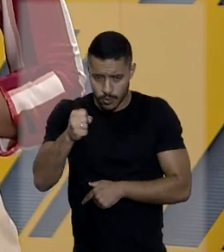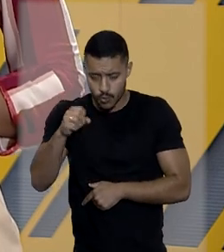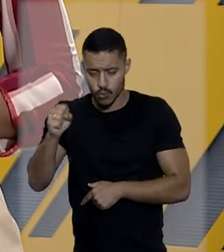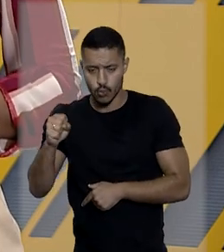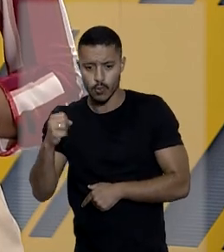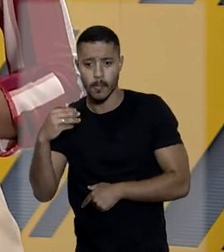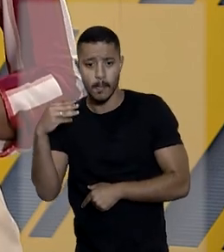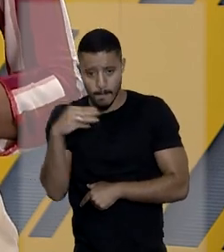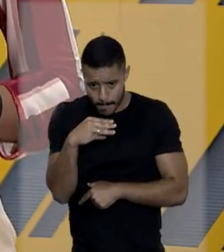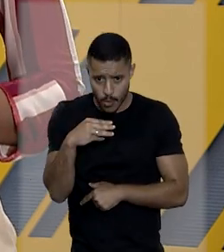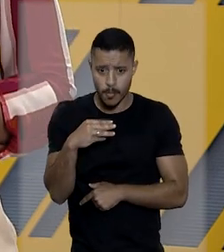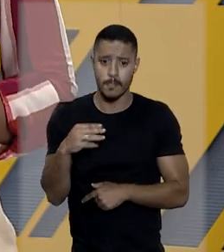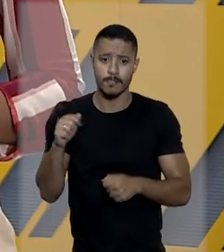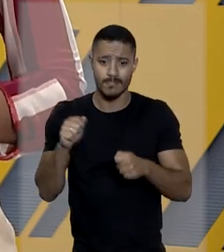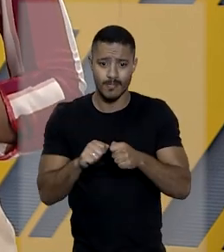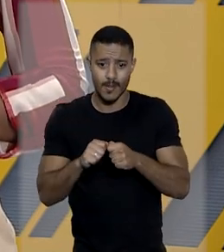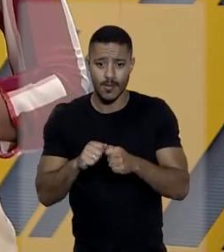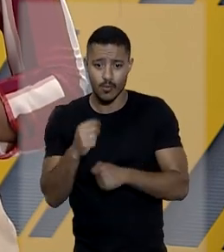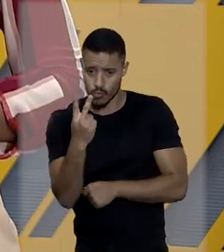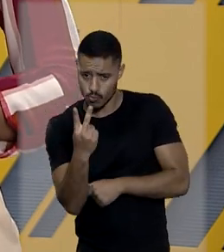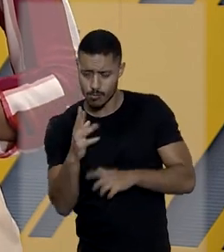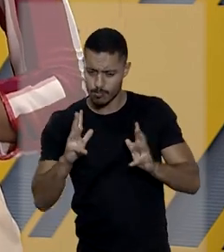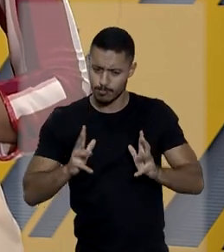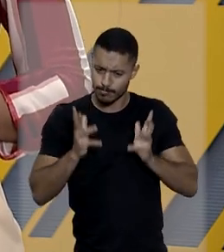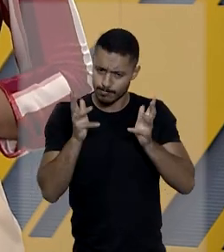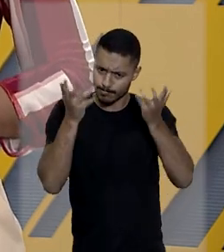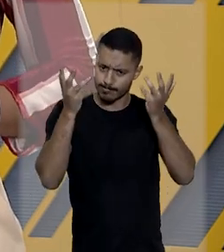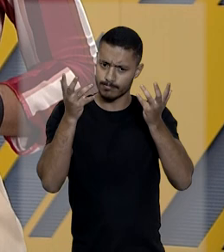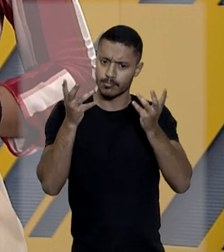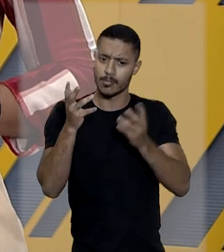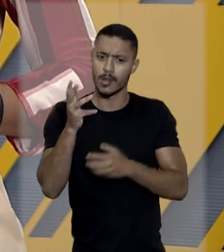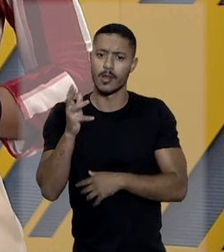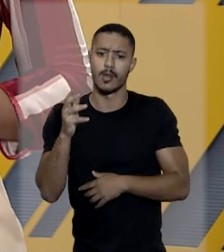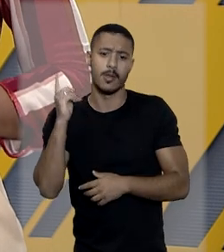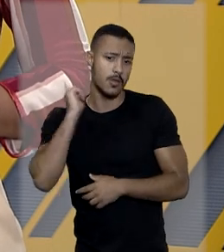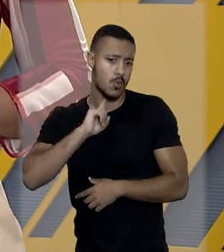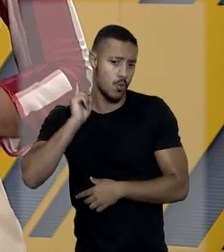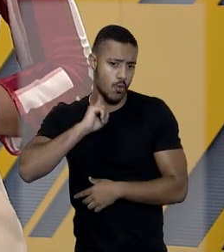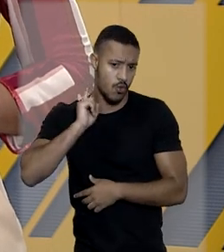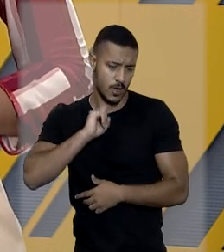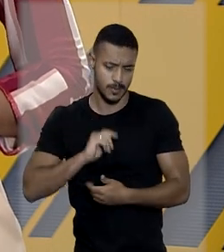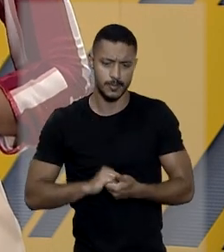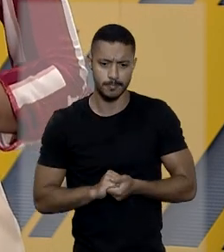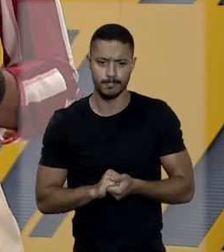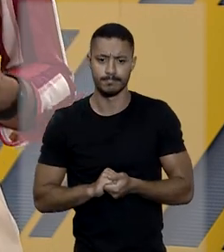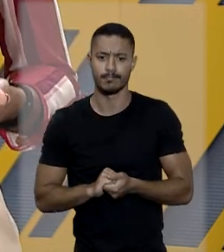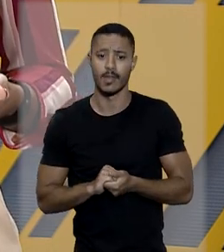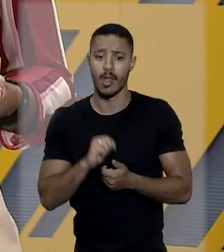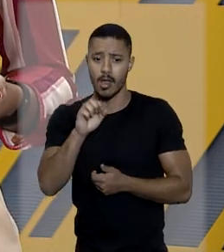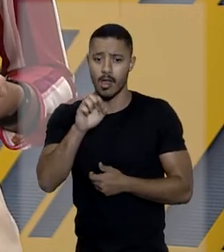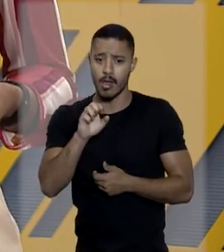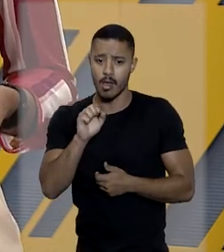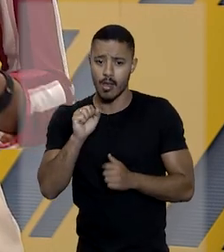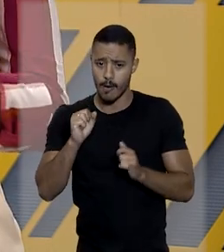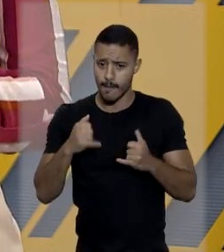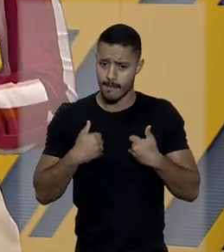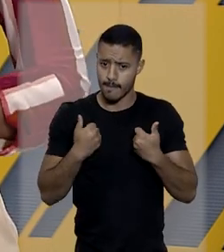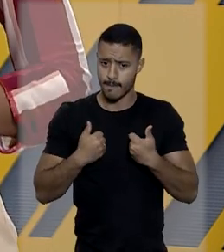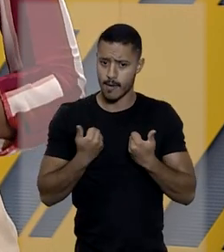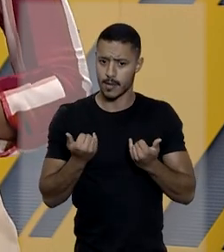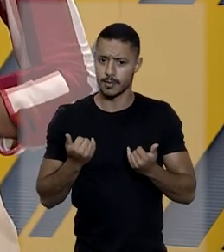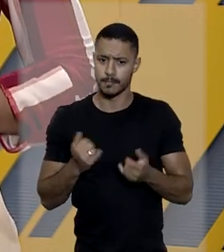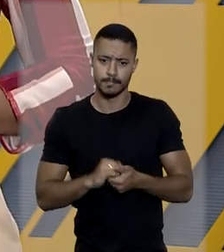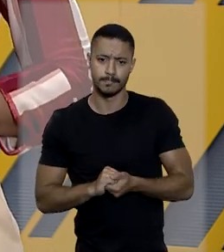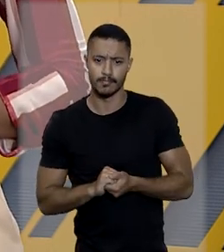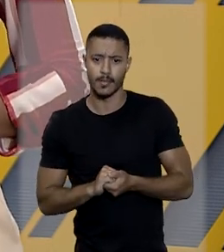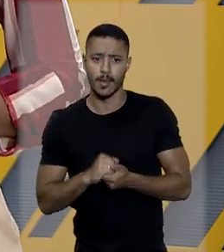908 mil para a realização de duas comemorações em São Miguel do Araguaia, em Goiás, a Expo Agro e a